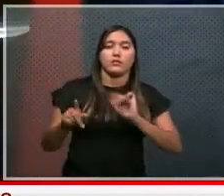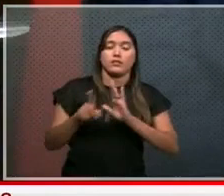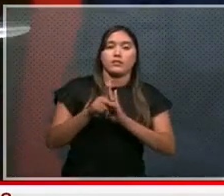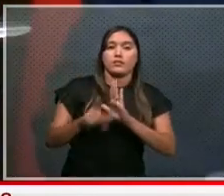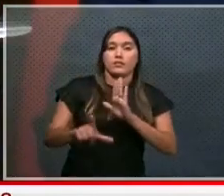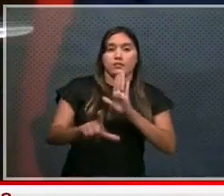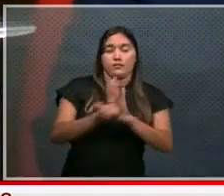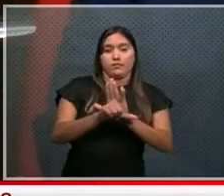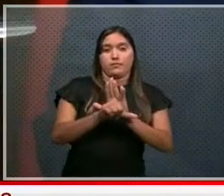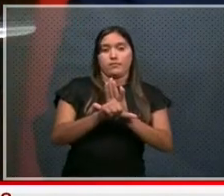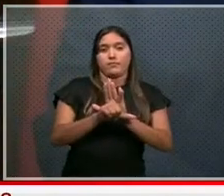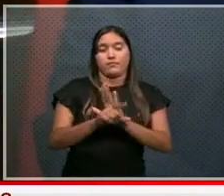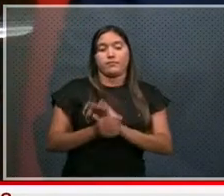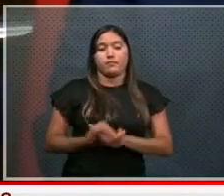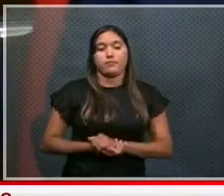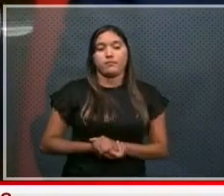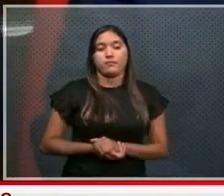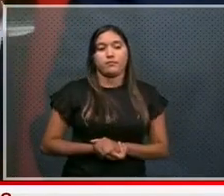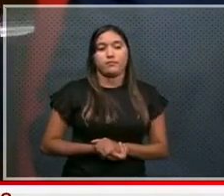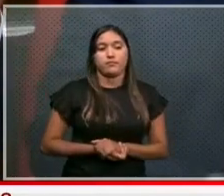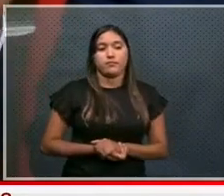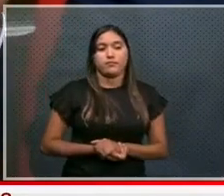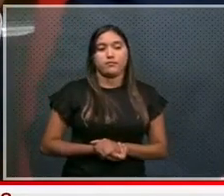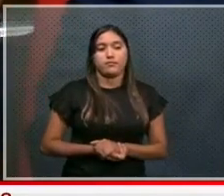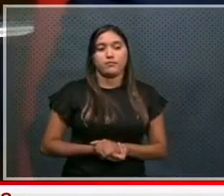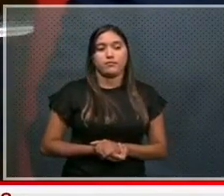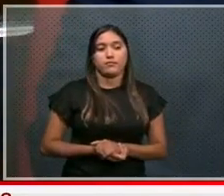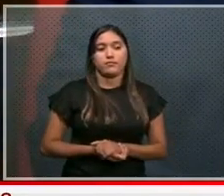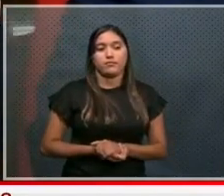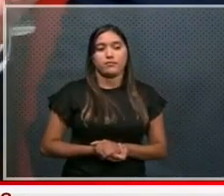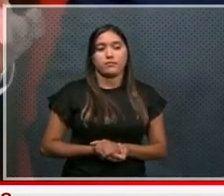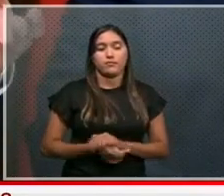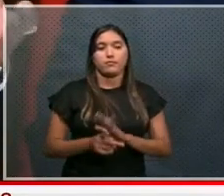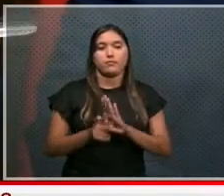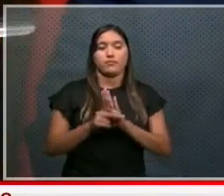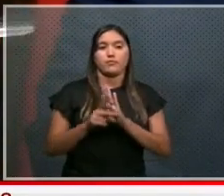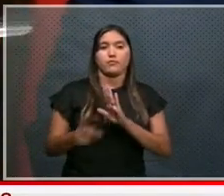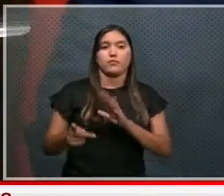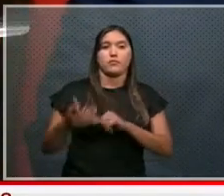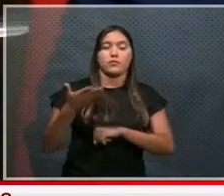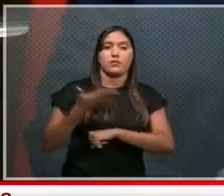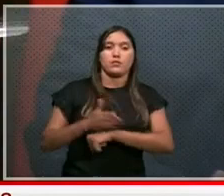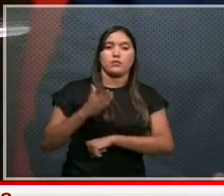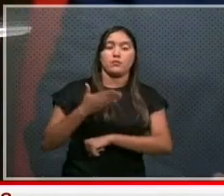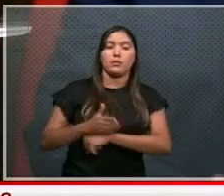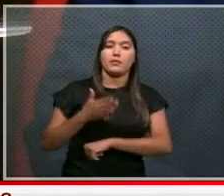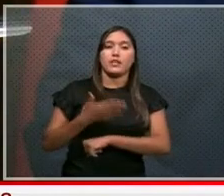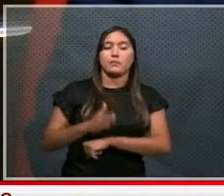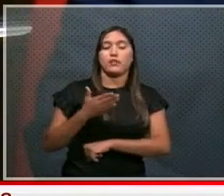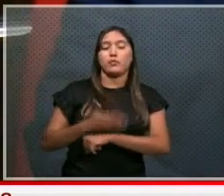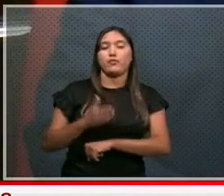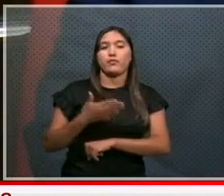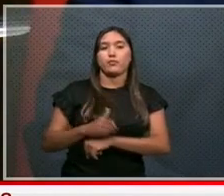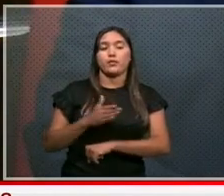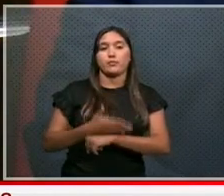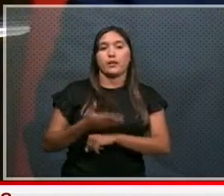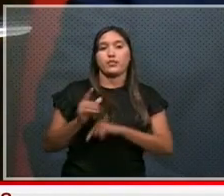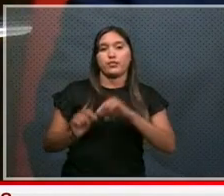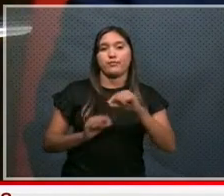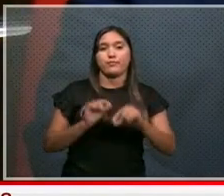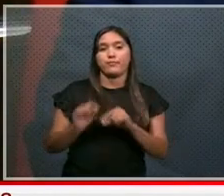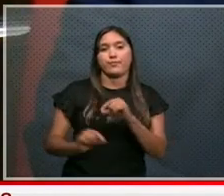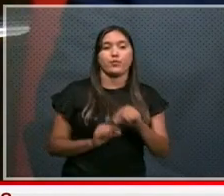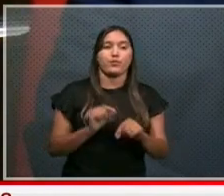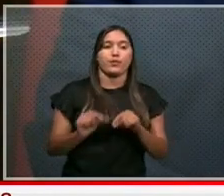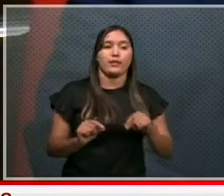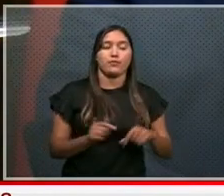lei e dermos a ela consequências práticas Talvez o abordagem